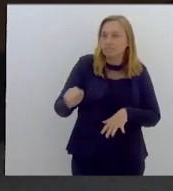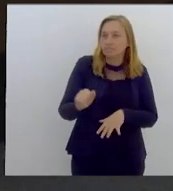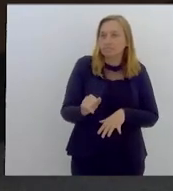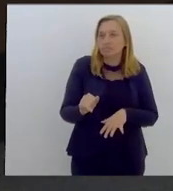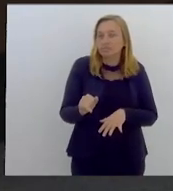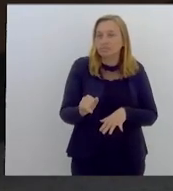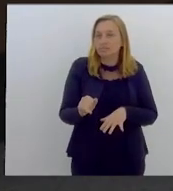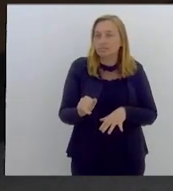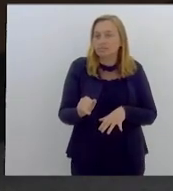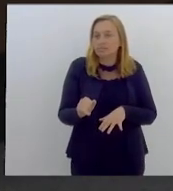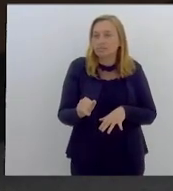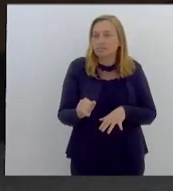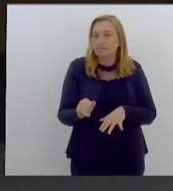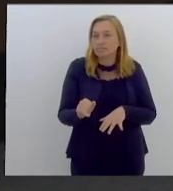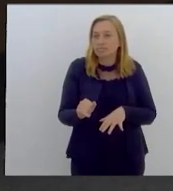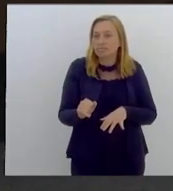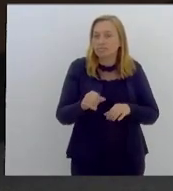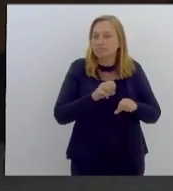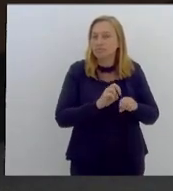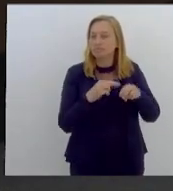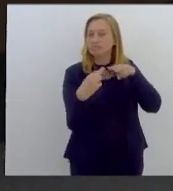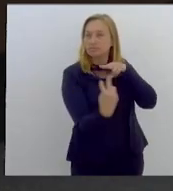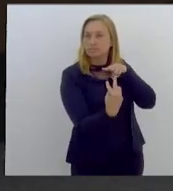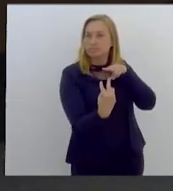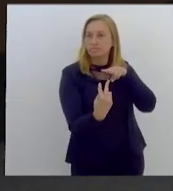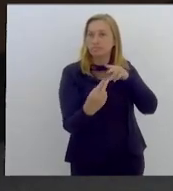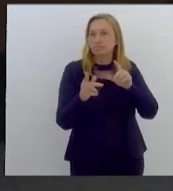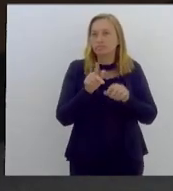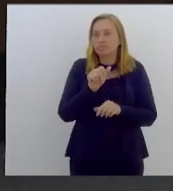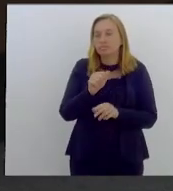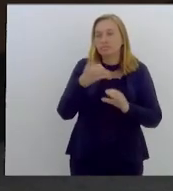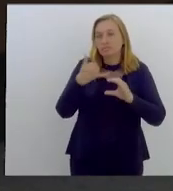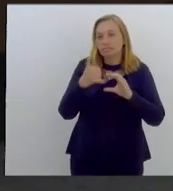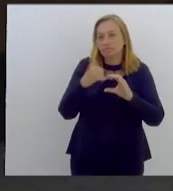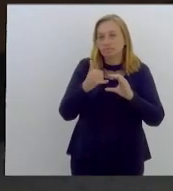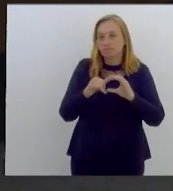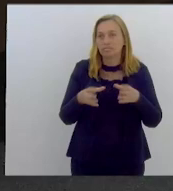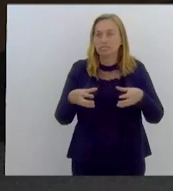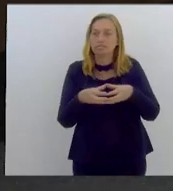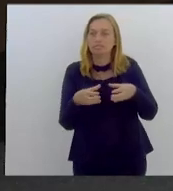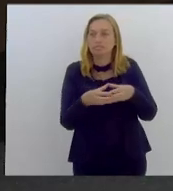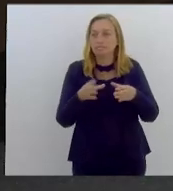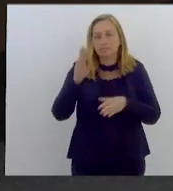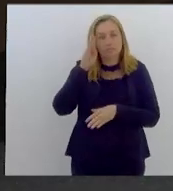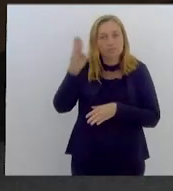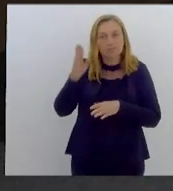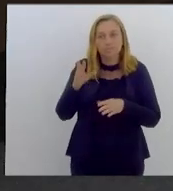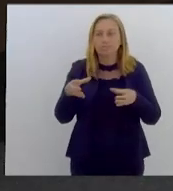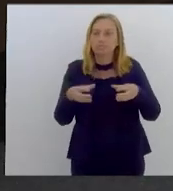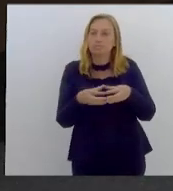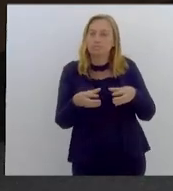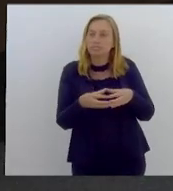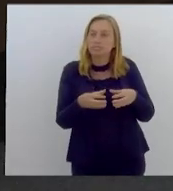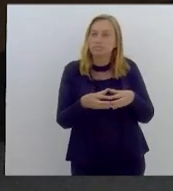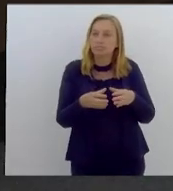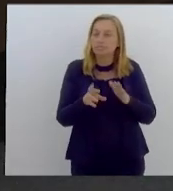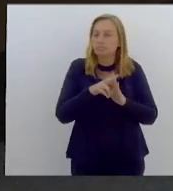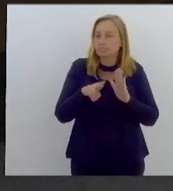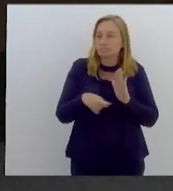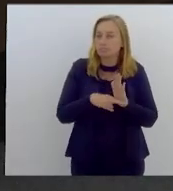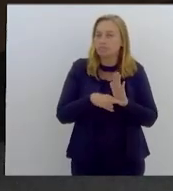via digital, por meio do aplicativo WhatsApp, no grupo específico da comissão, conforme termos do